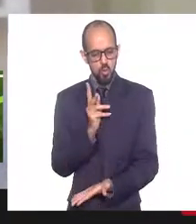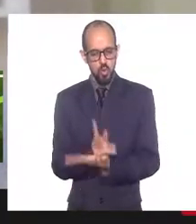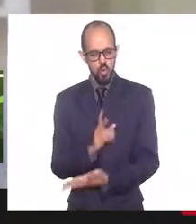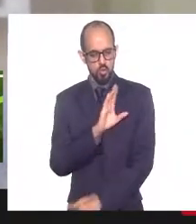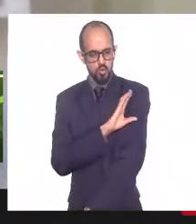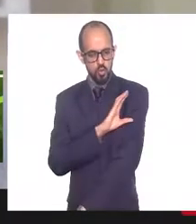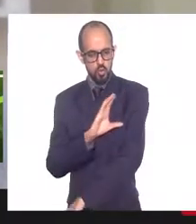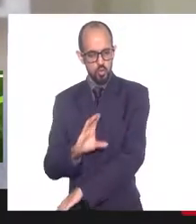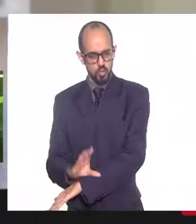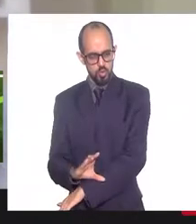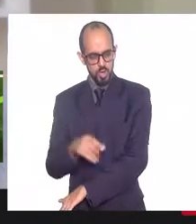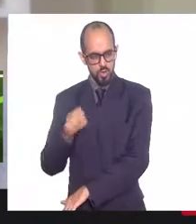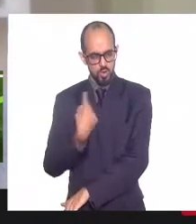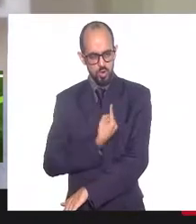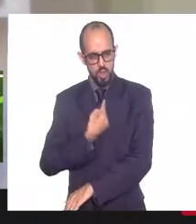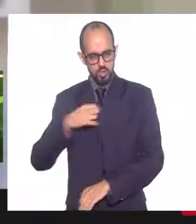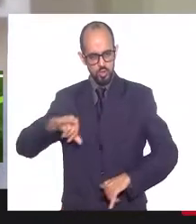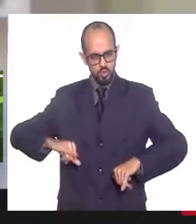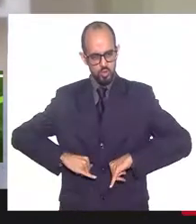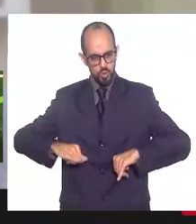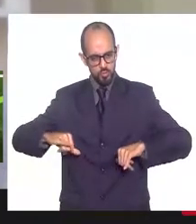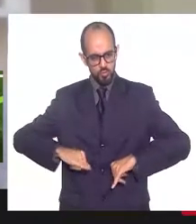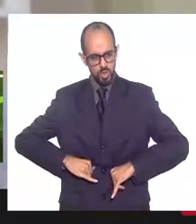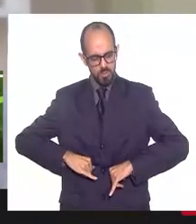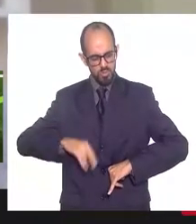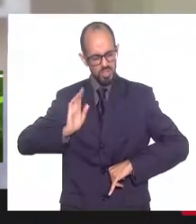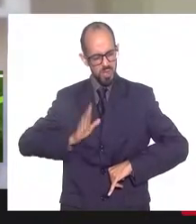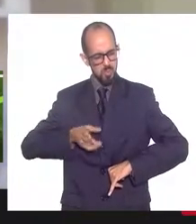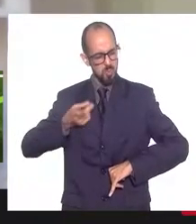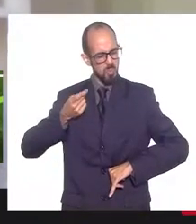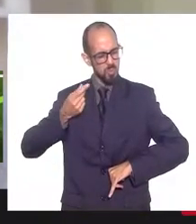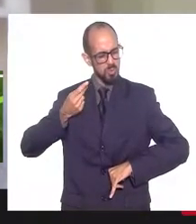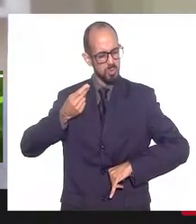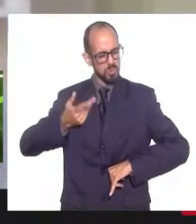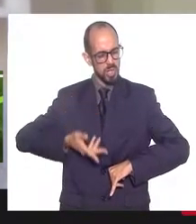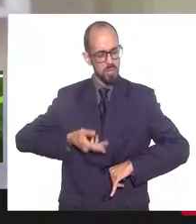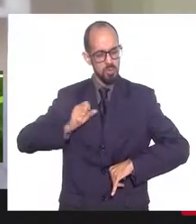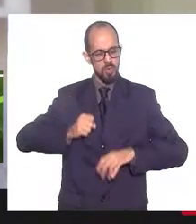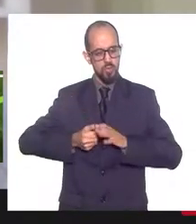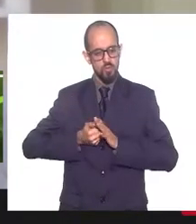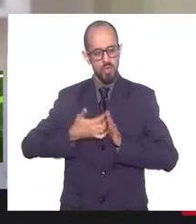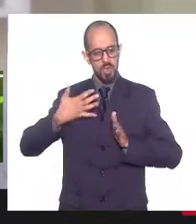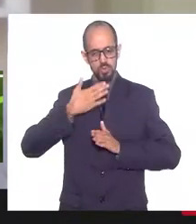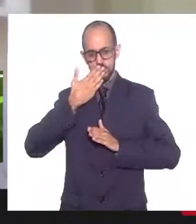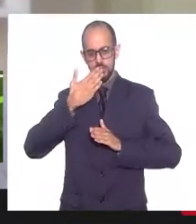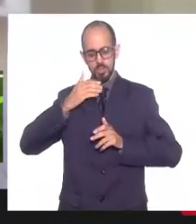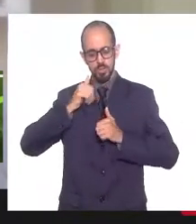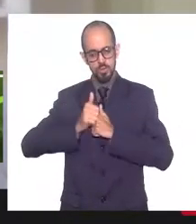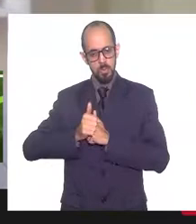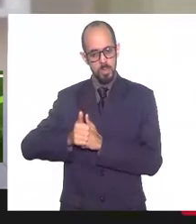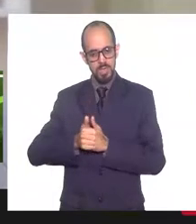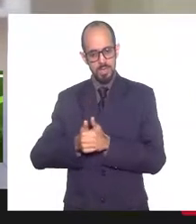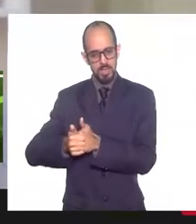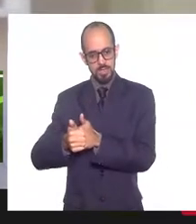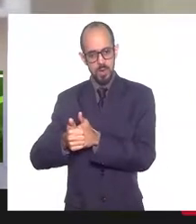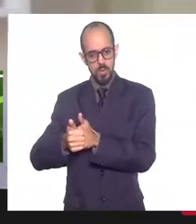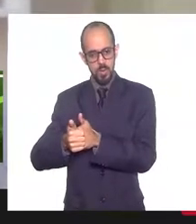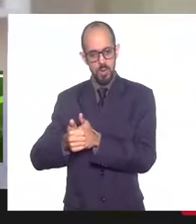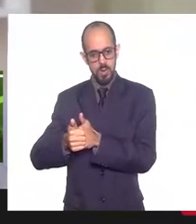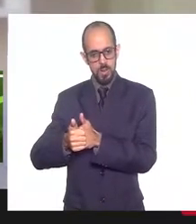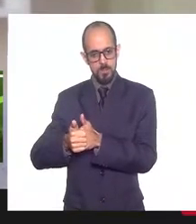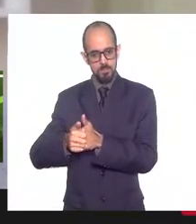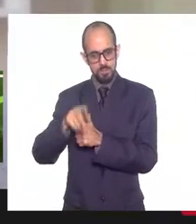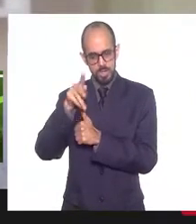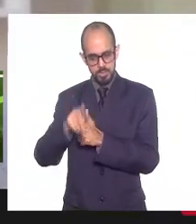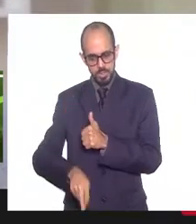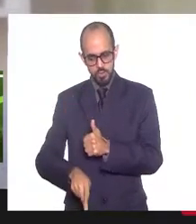onde sofremos historicamente diversos tipos de perseguição às pessoas